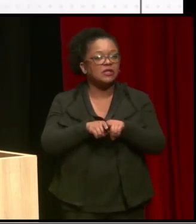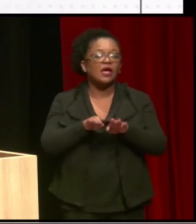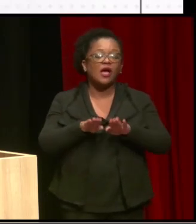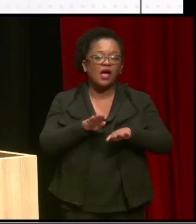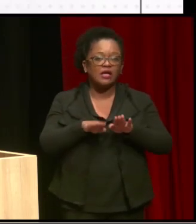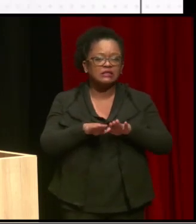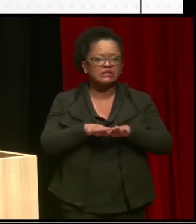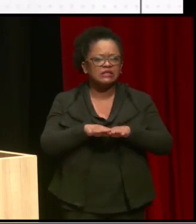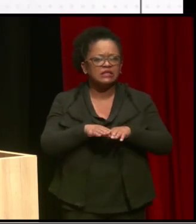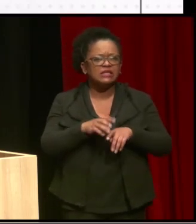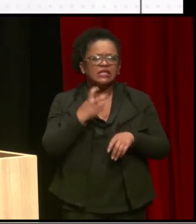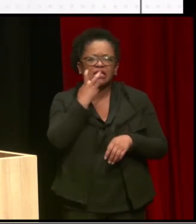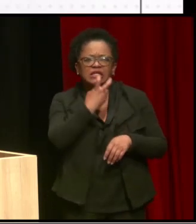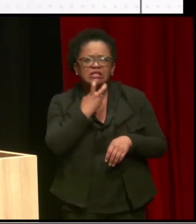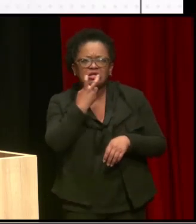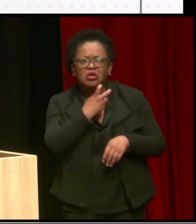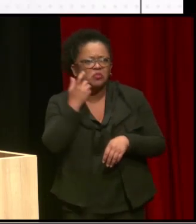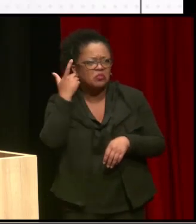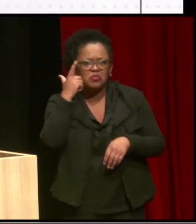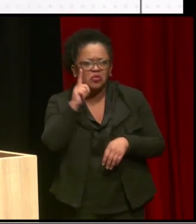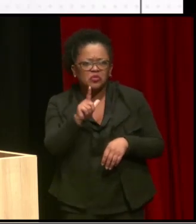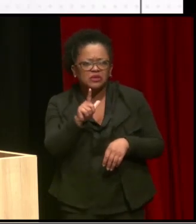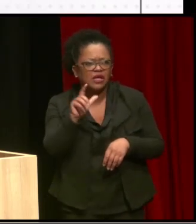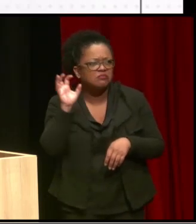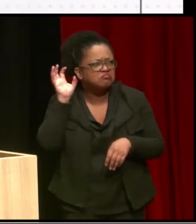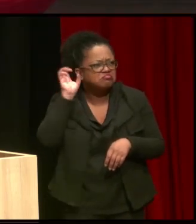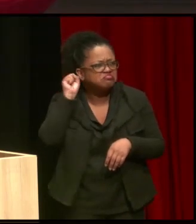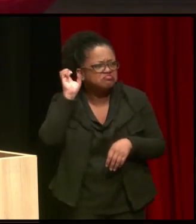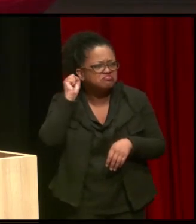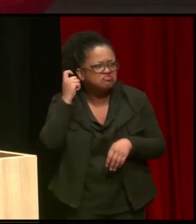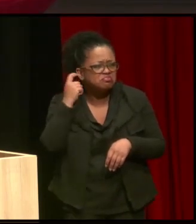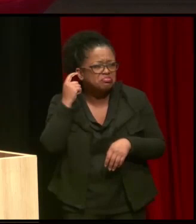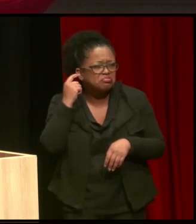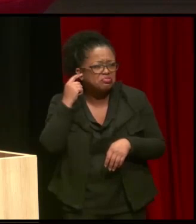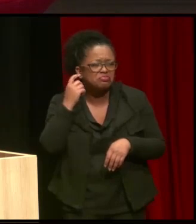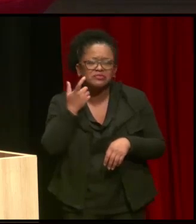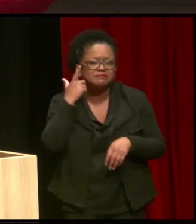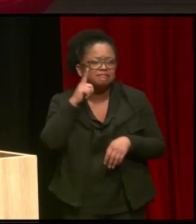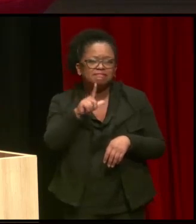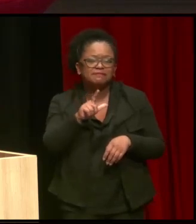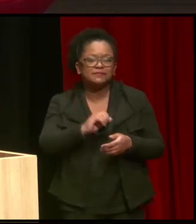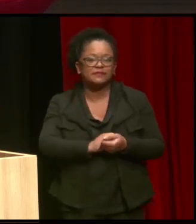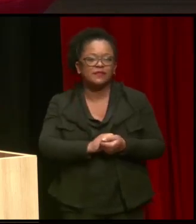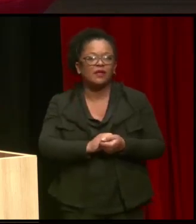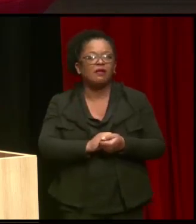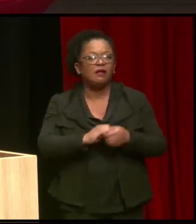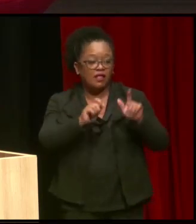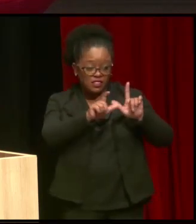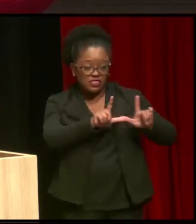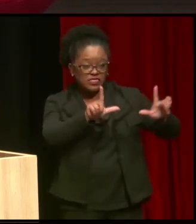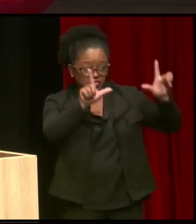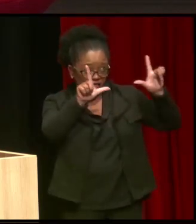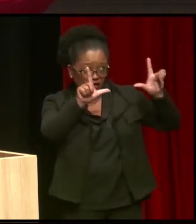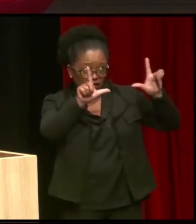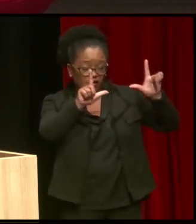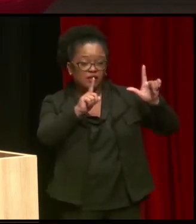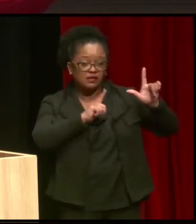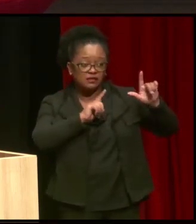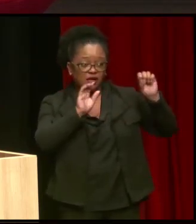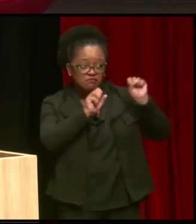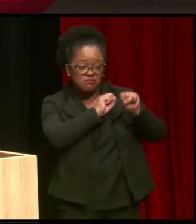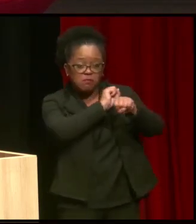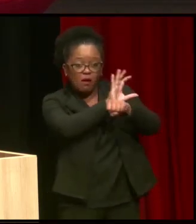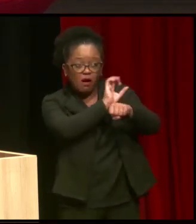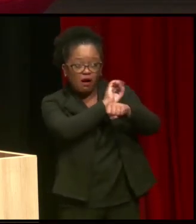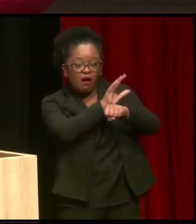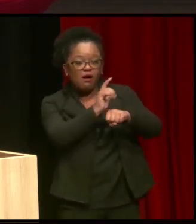que é falado. Por quê? Porque tudo é falado. Mas eles não ouvem. Será que tem tela para eles poderem ler as coisas? Será